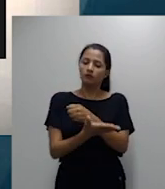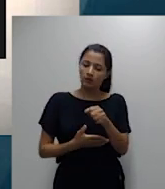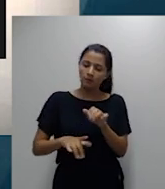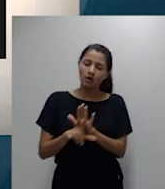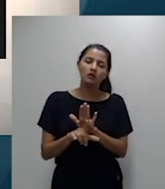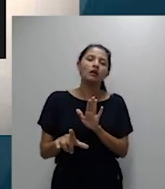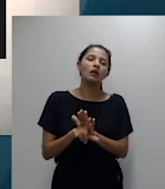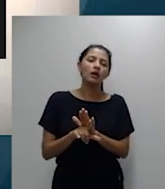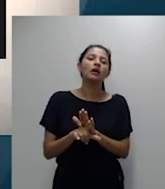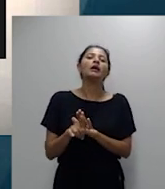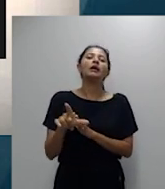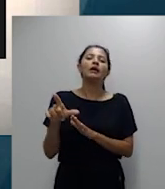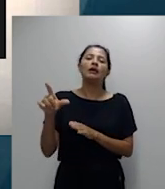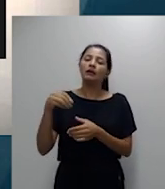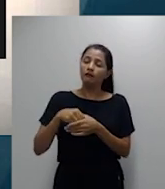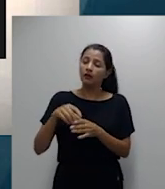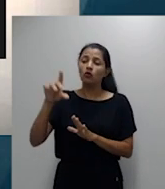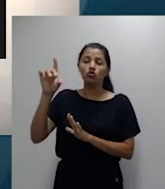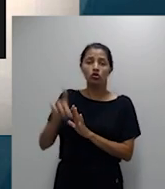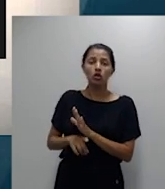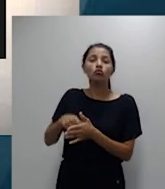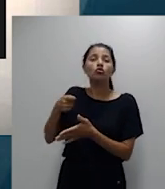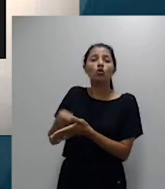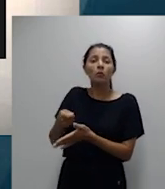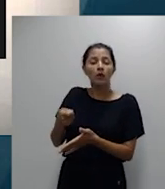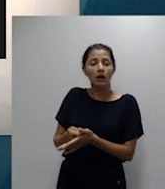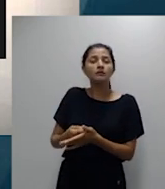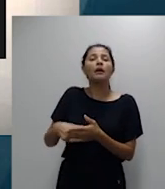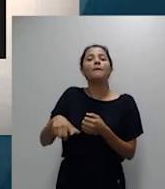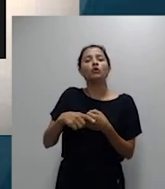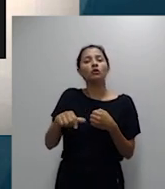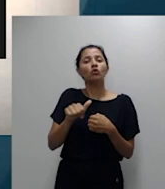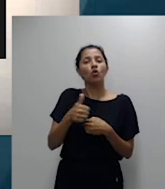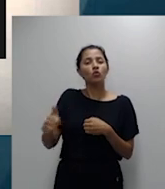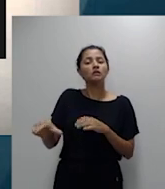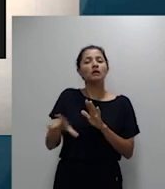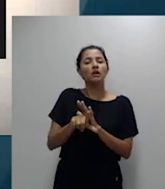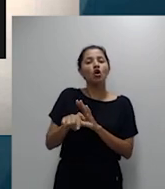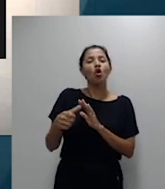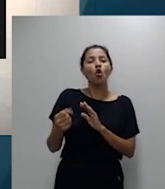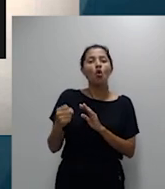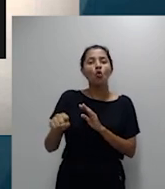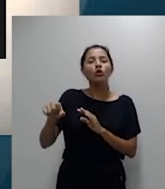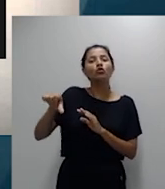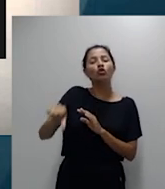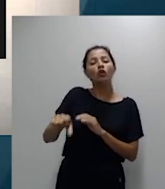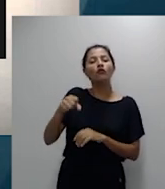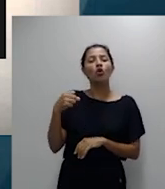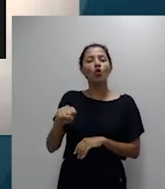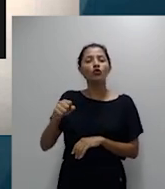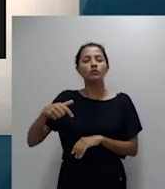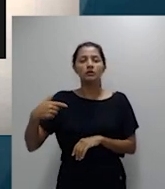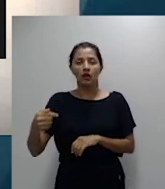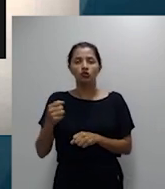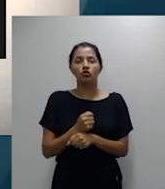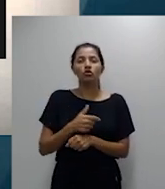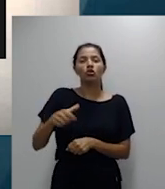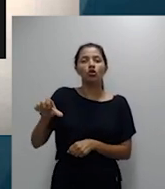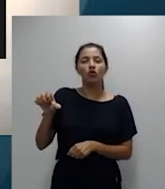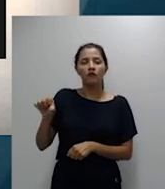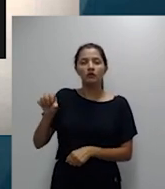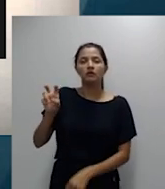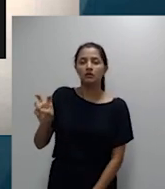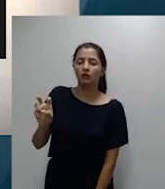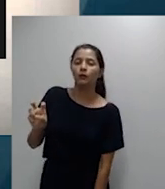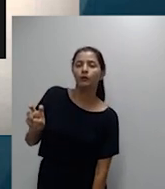Embasa o direito de cobrança realizada nos termos do artigo 11 da Lei 898 795 assim